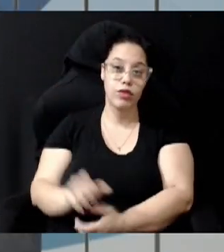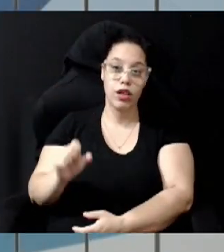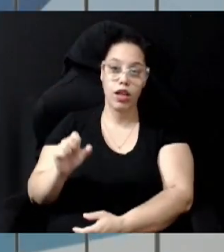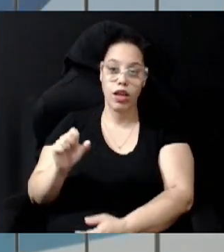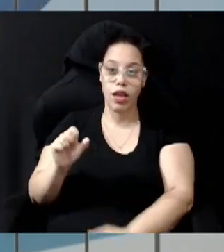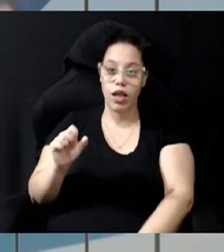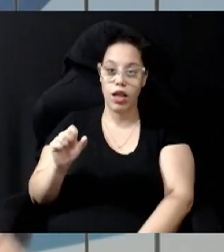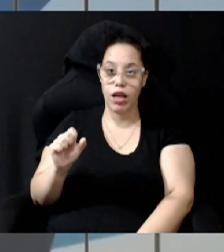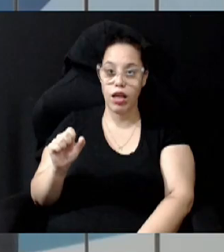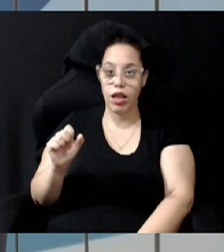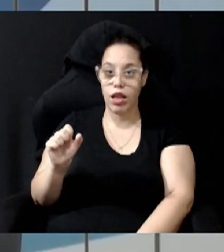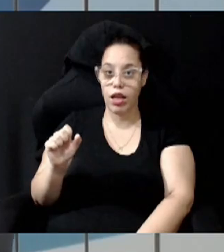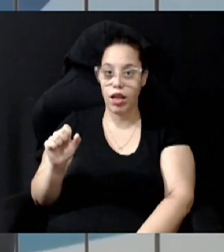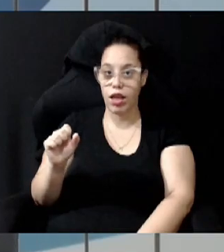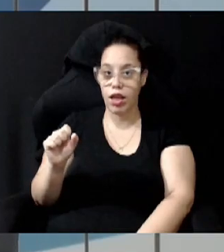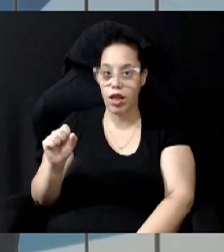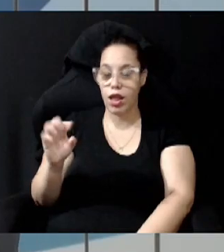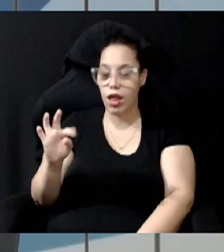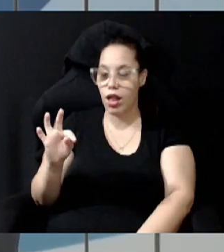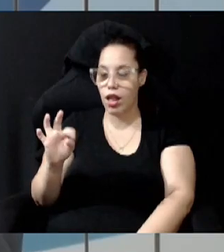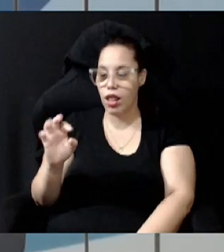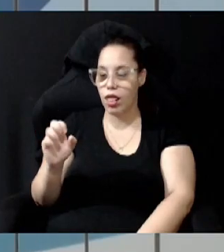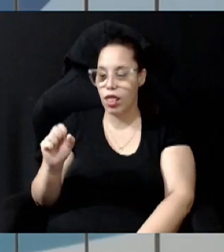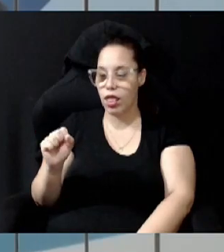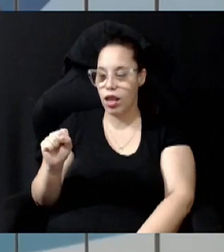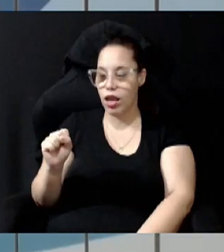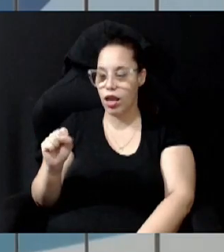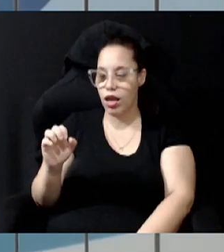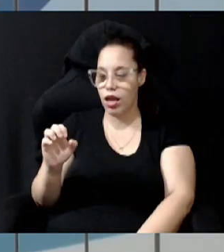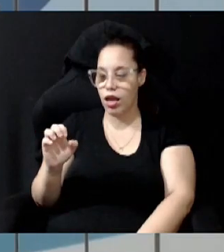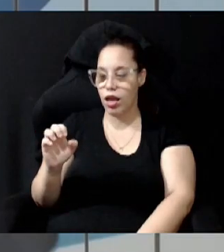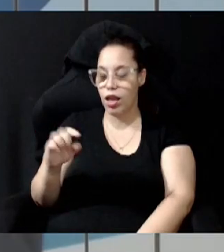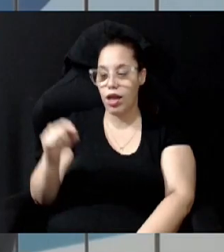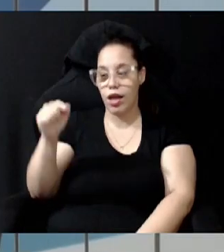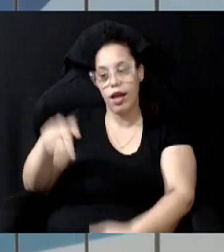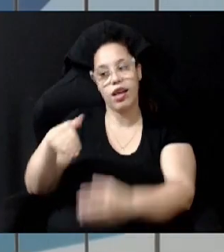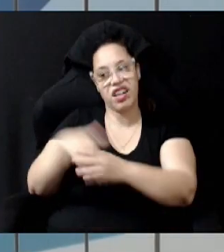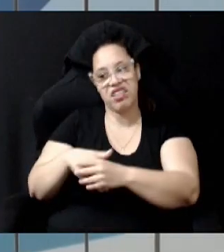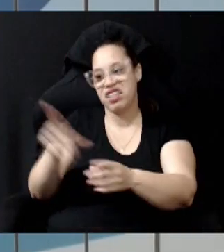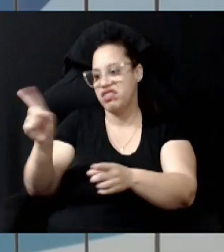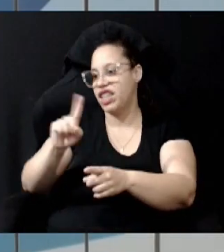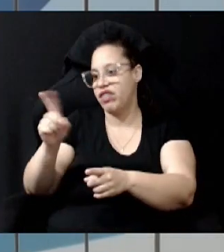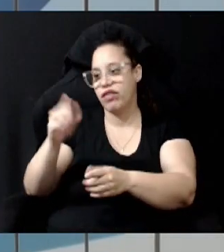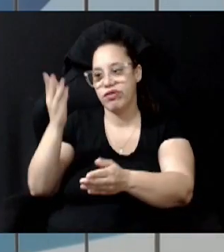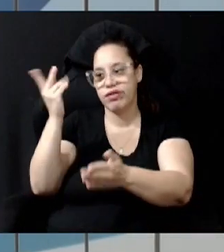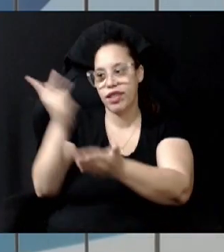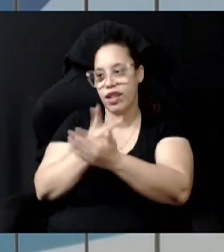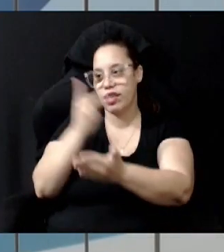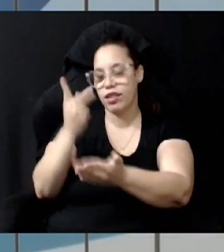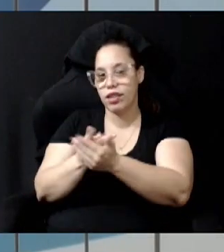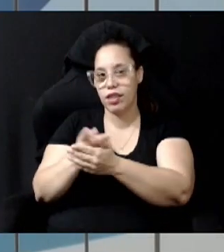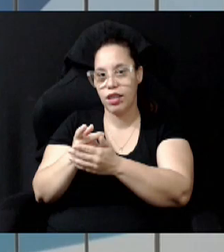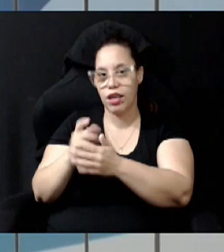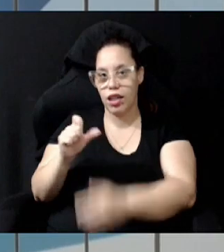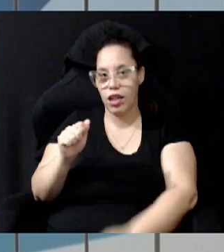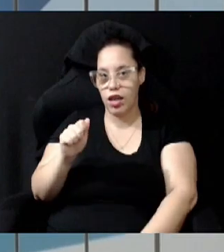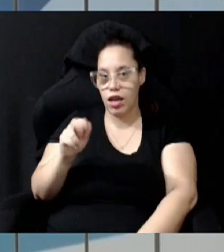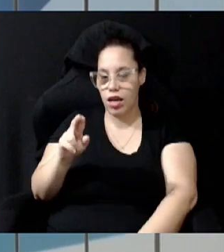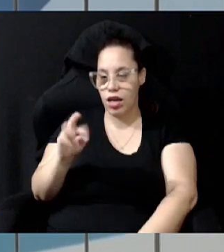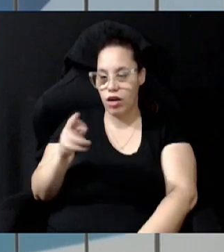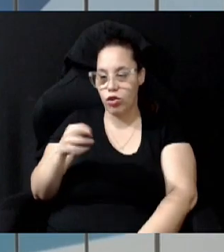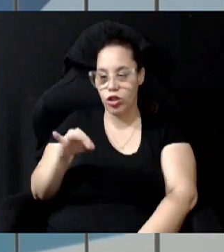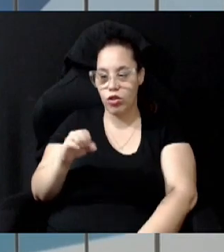serve não, está tudo errado isso aqui. E pede uma auditoria nas urnas em 2014.